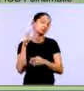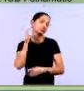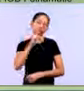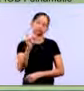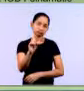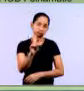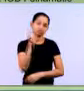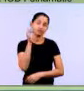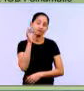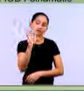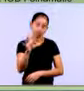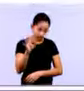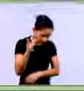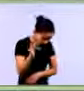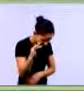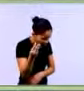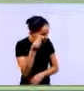União.